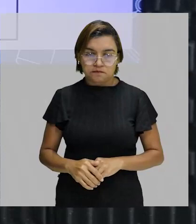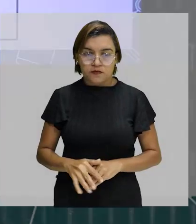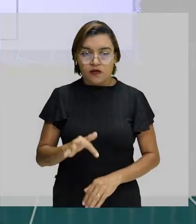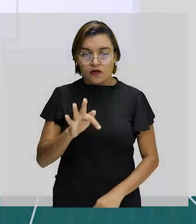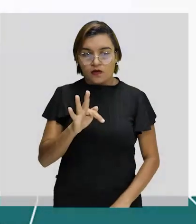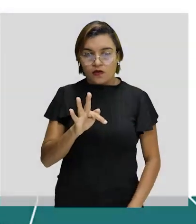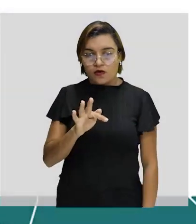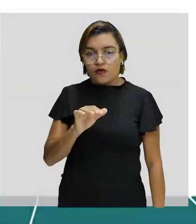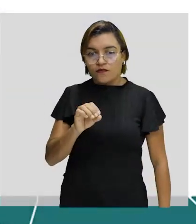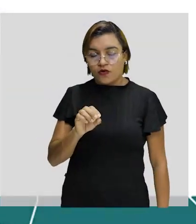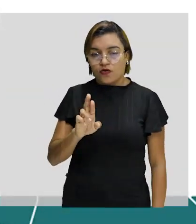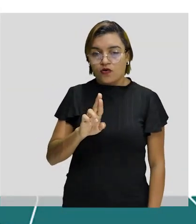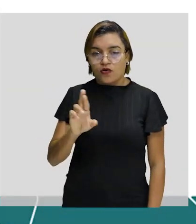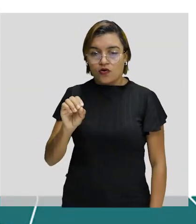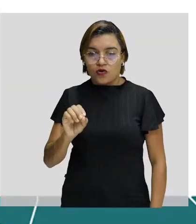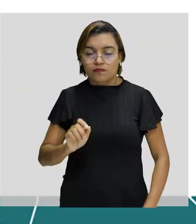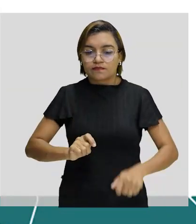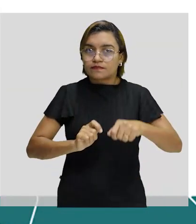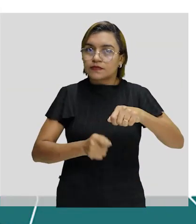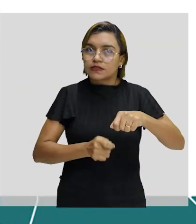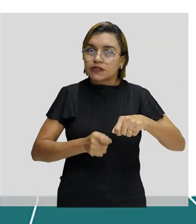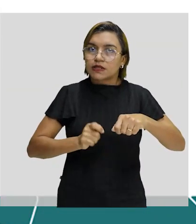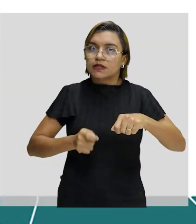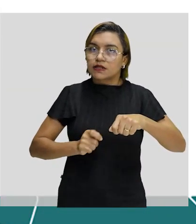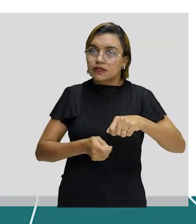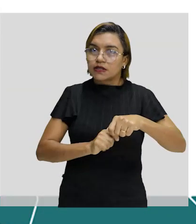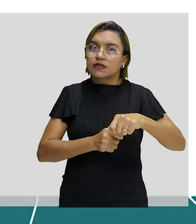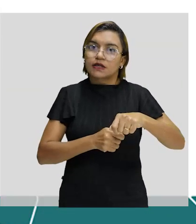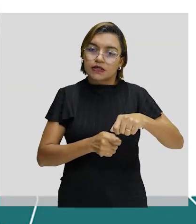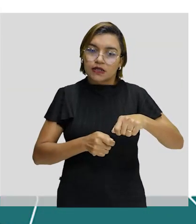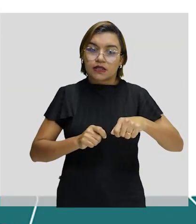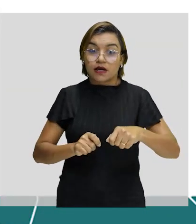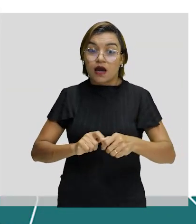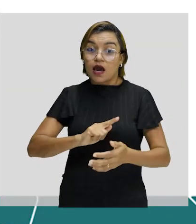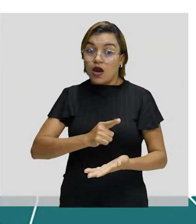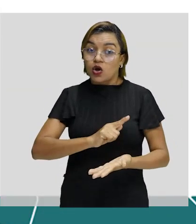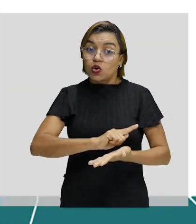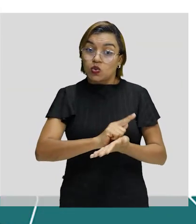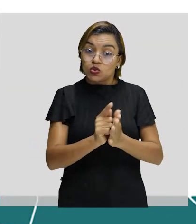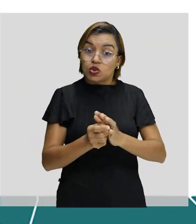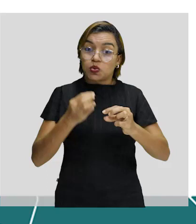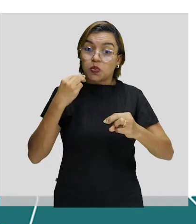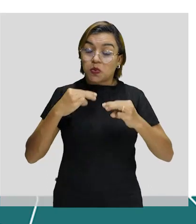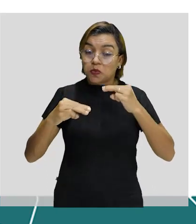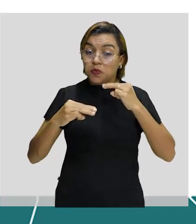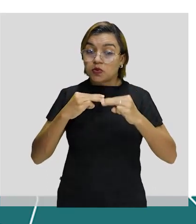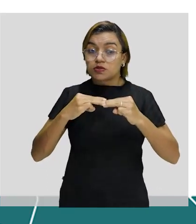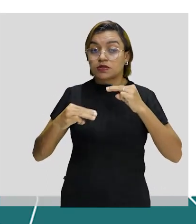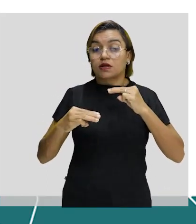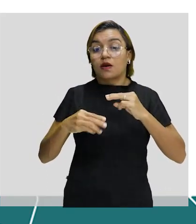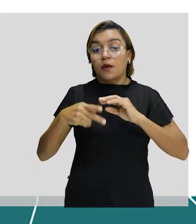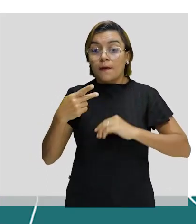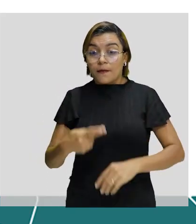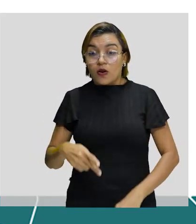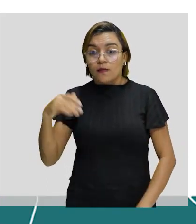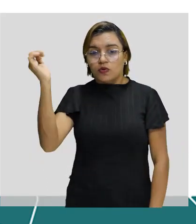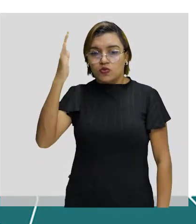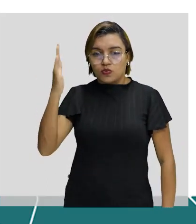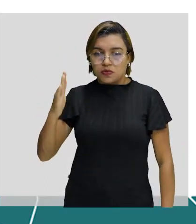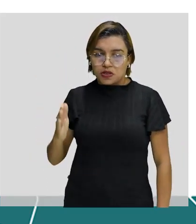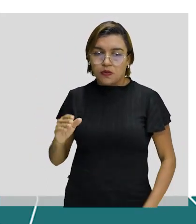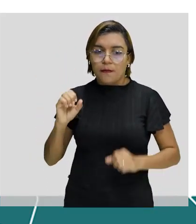forró tornou-se um gênero musical consagrado no Brasil e pode tornar-se patrimônio cultural